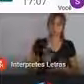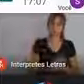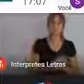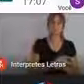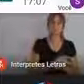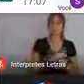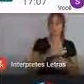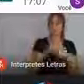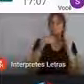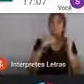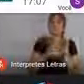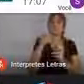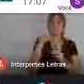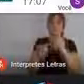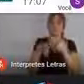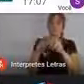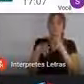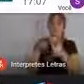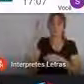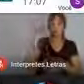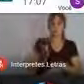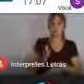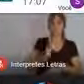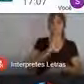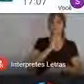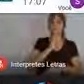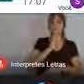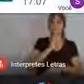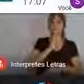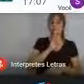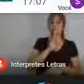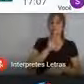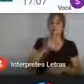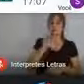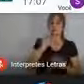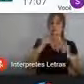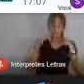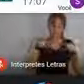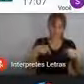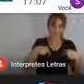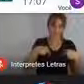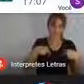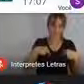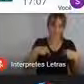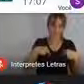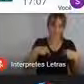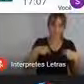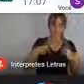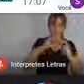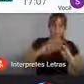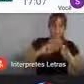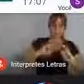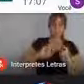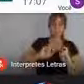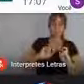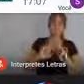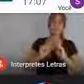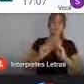conhecer quem ele é, possa se conhecer, possa se olhar e descobrir sua